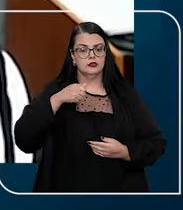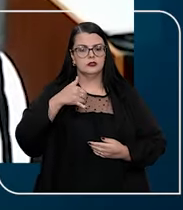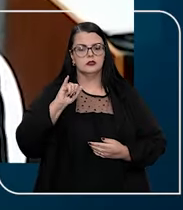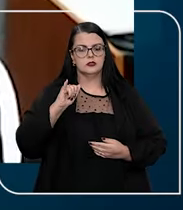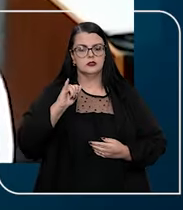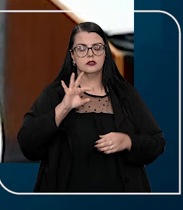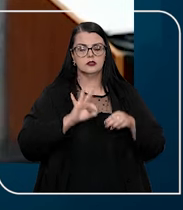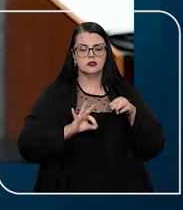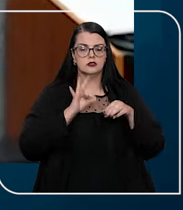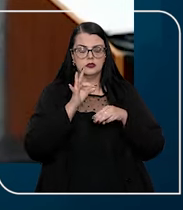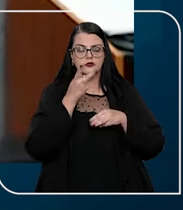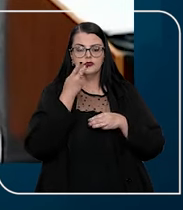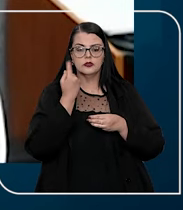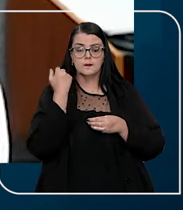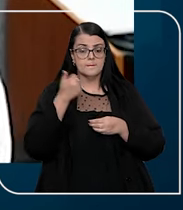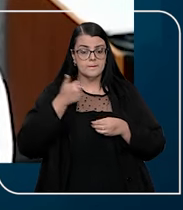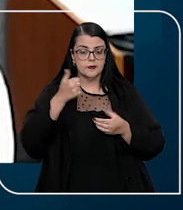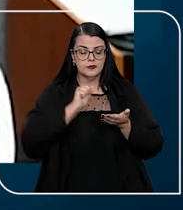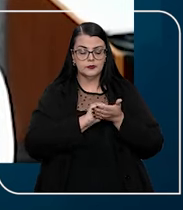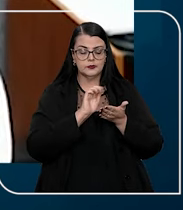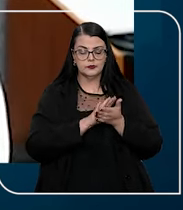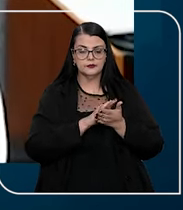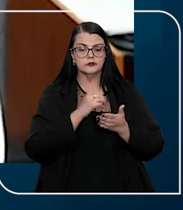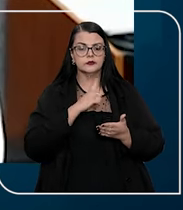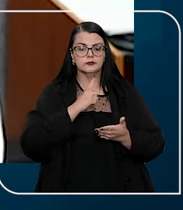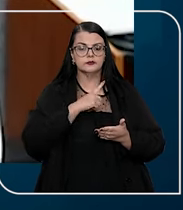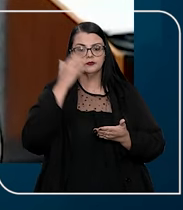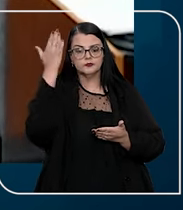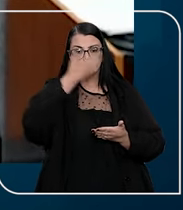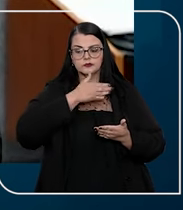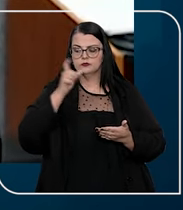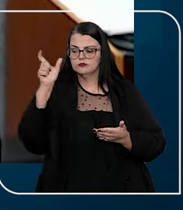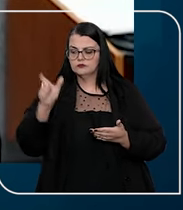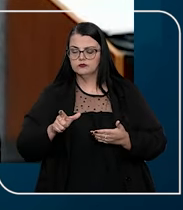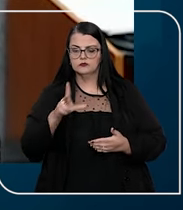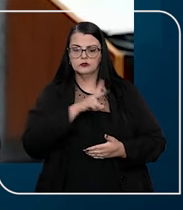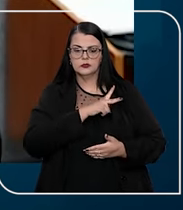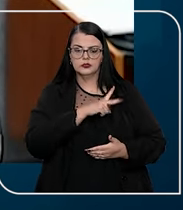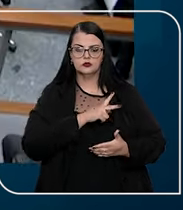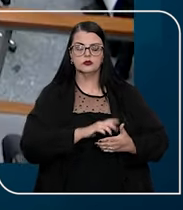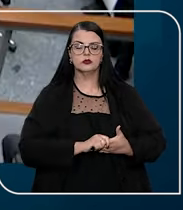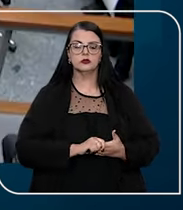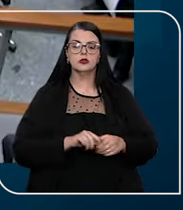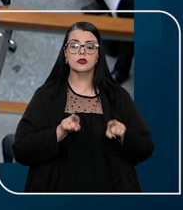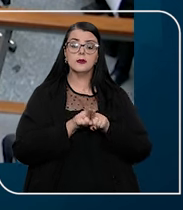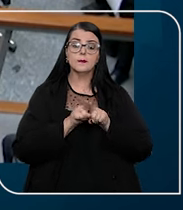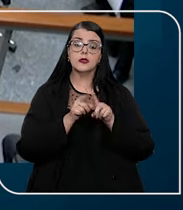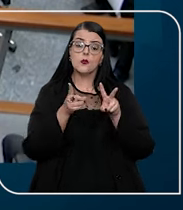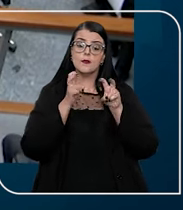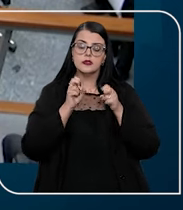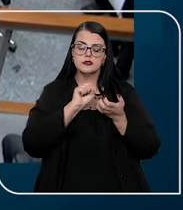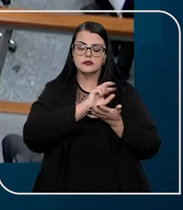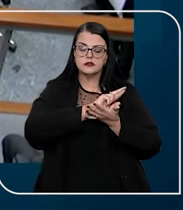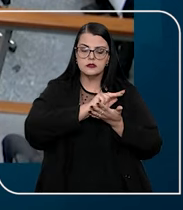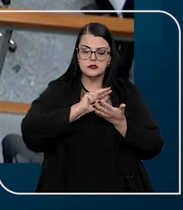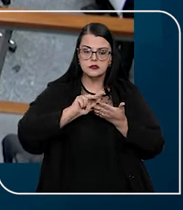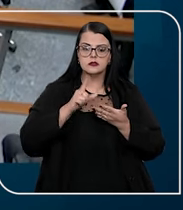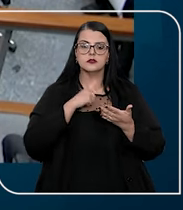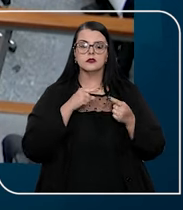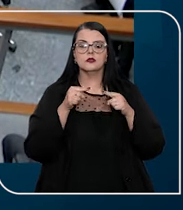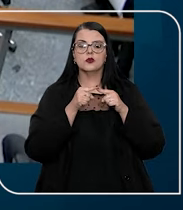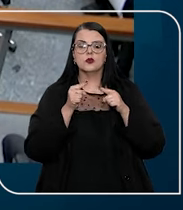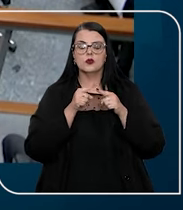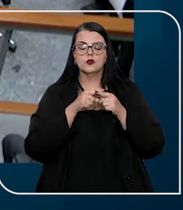Andre enfatizou a importância de a primeira intimação do devedor de alimentos ser realmente pessoal contudo ela observou que as